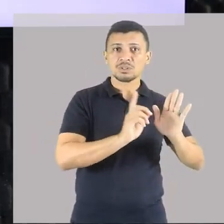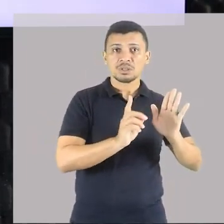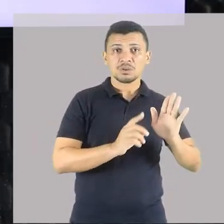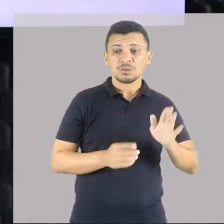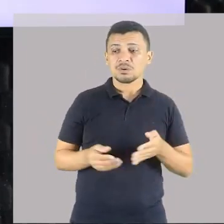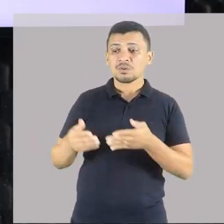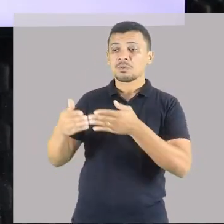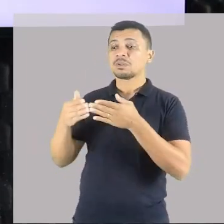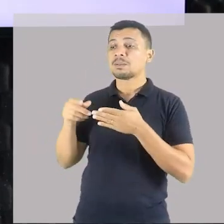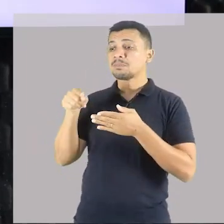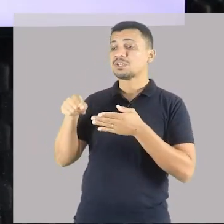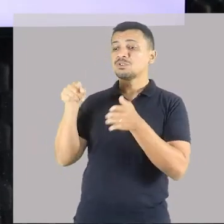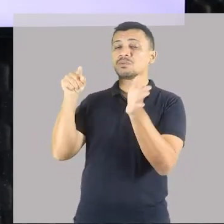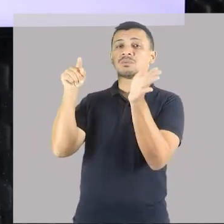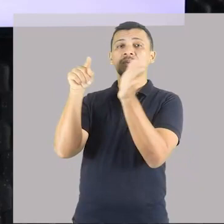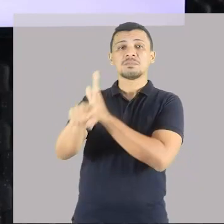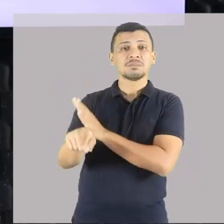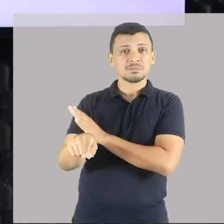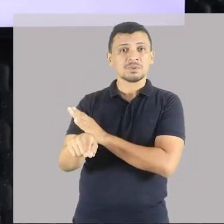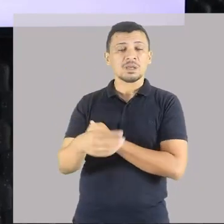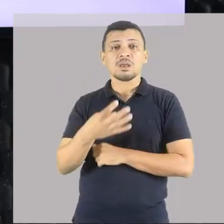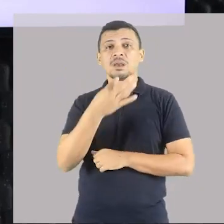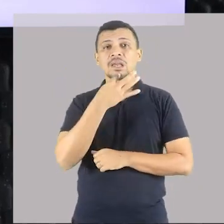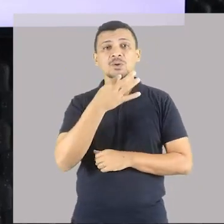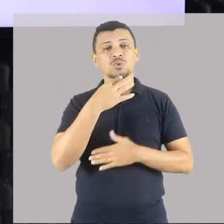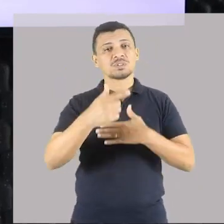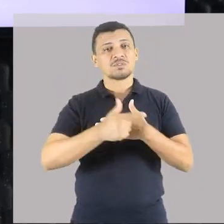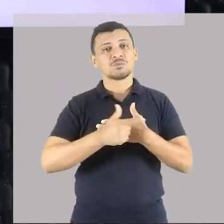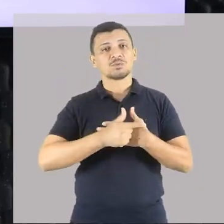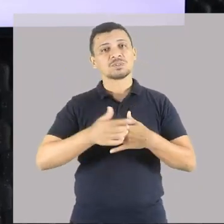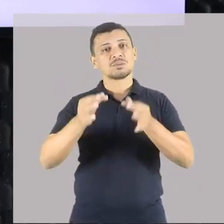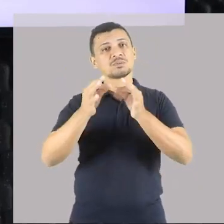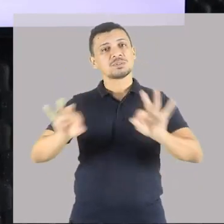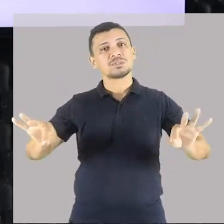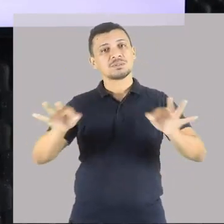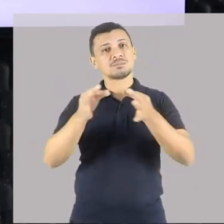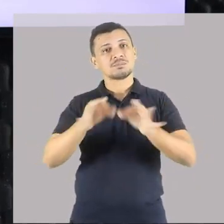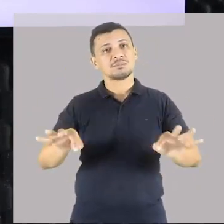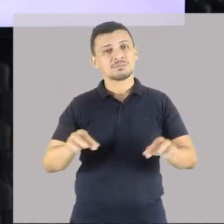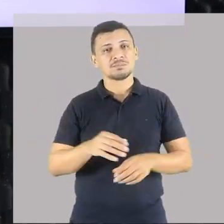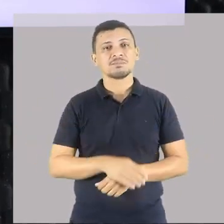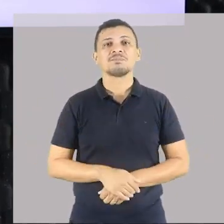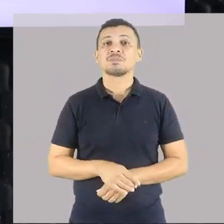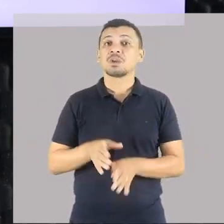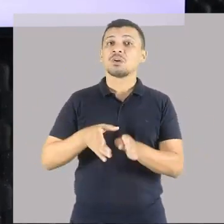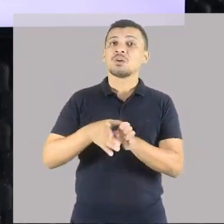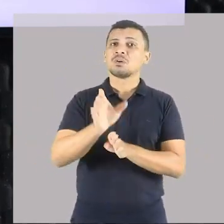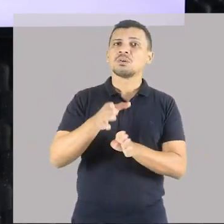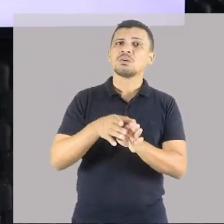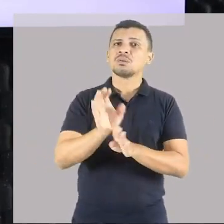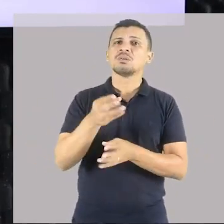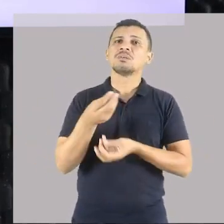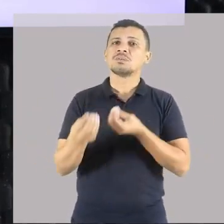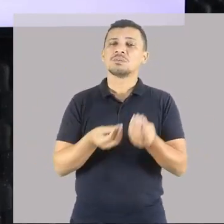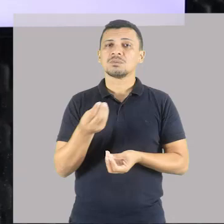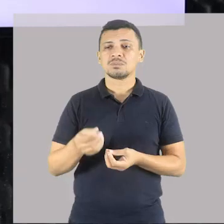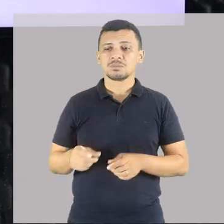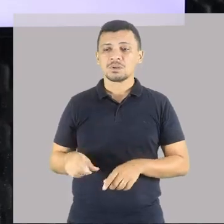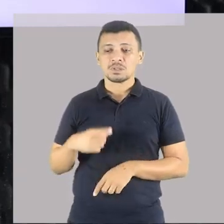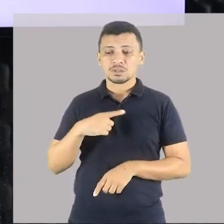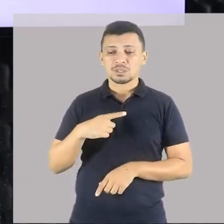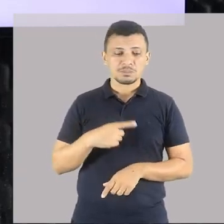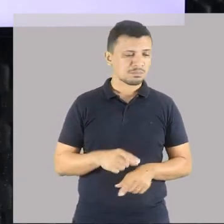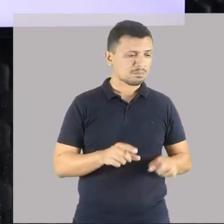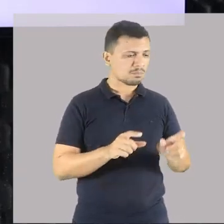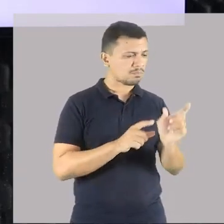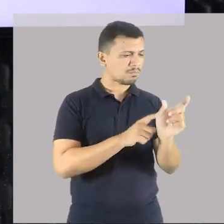fragmento que está sendo pedido, o reconhecimento daquela função sintática. Geralmente eu oriento assim, é o termo que está numa determinada